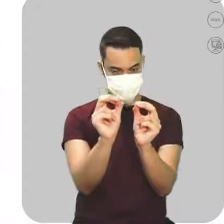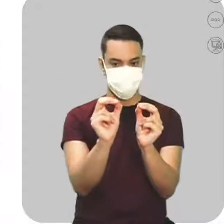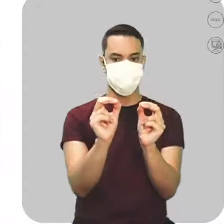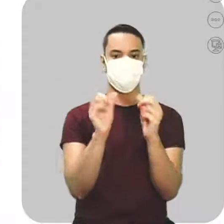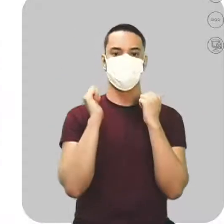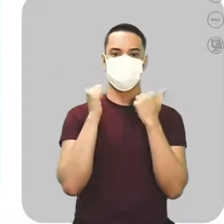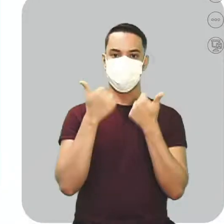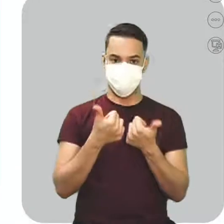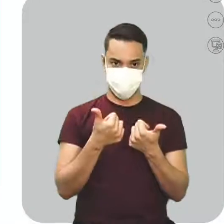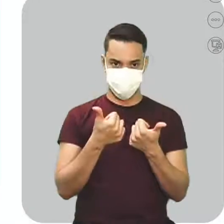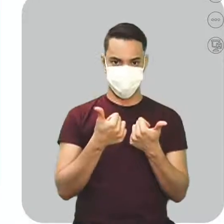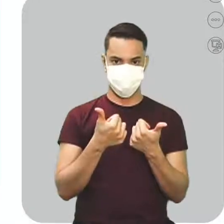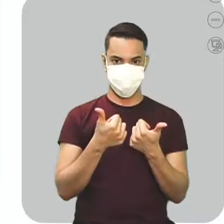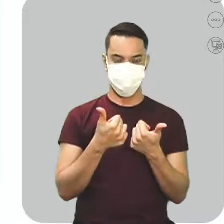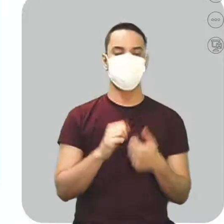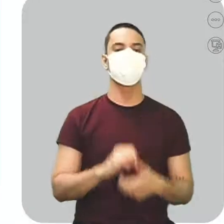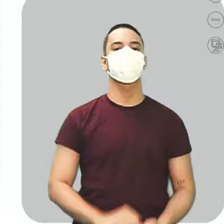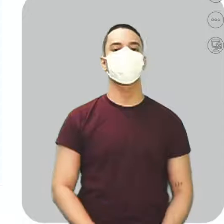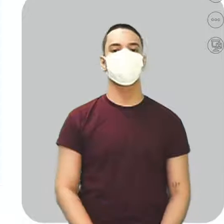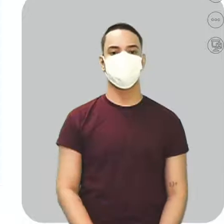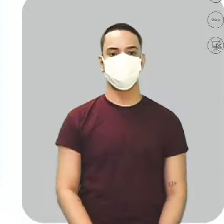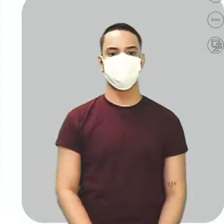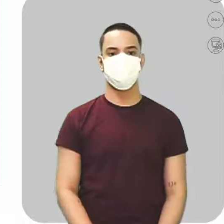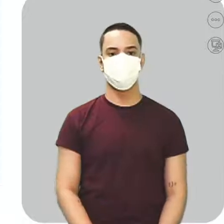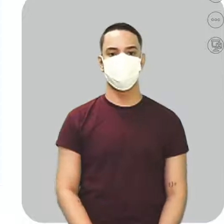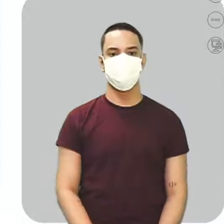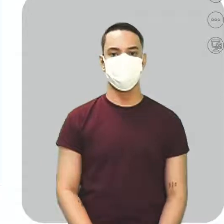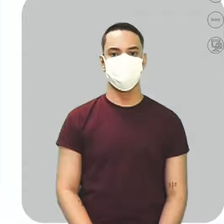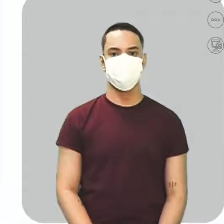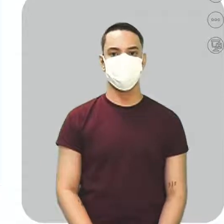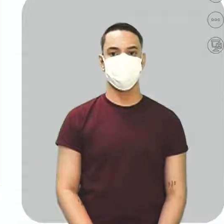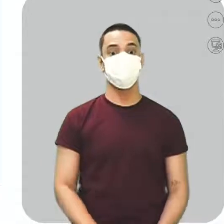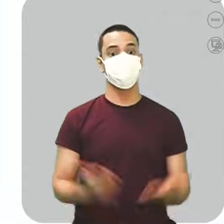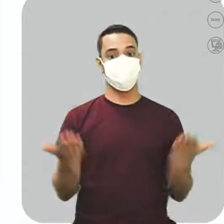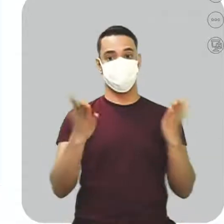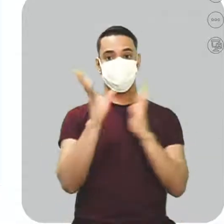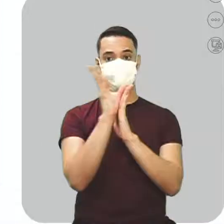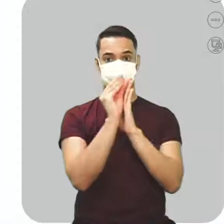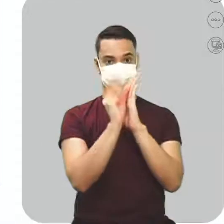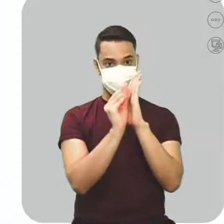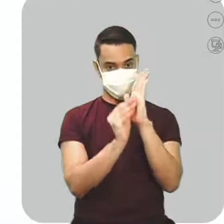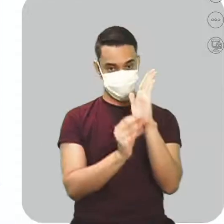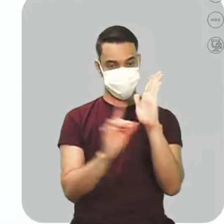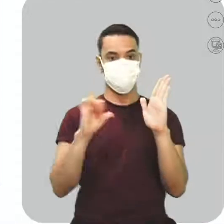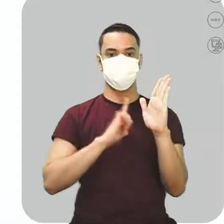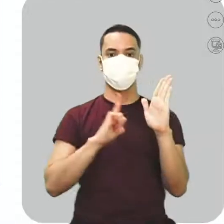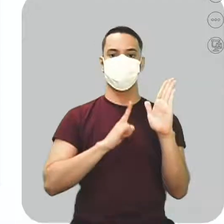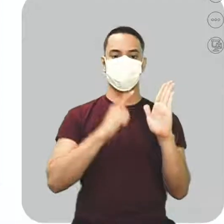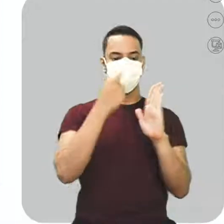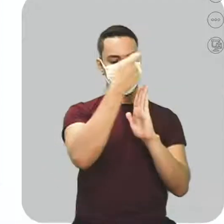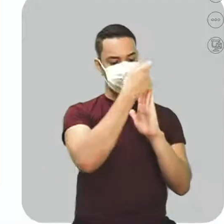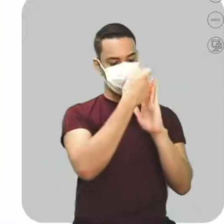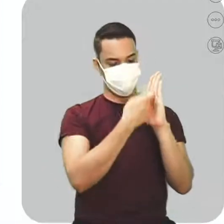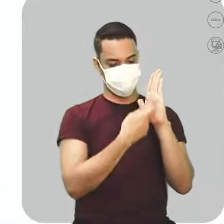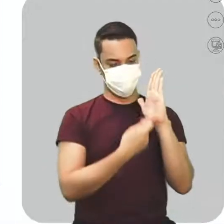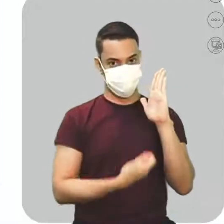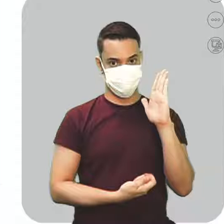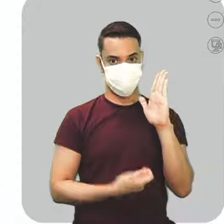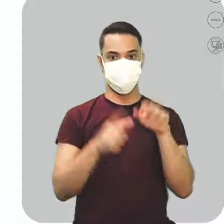Belezinha? Belezinha. Vamos lá ao nosso conteúdo. Aqui tem a questão